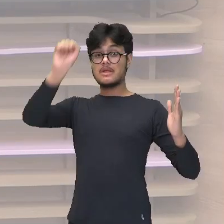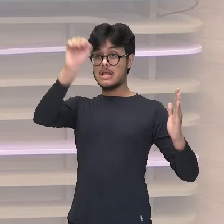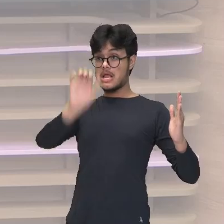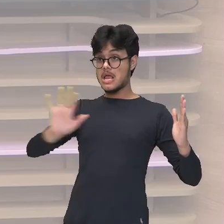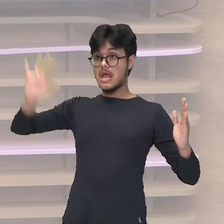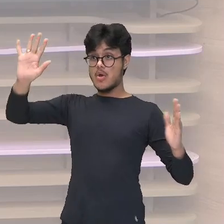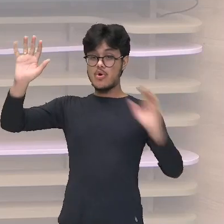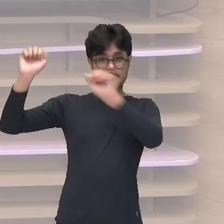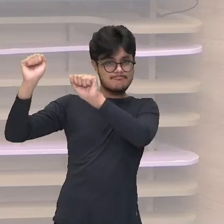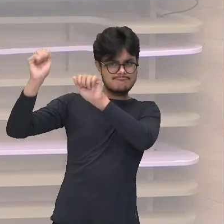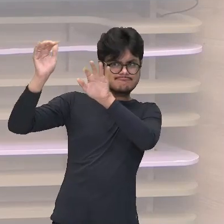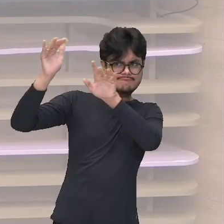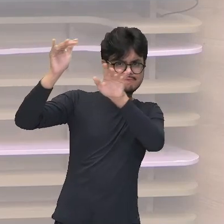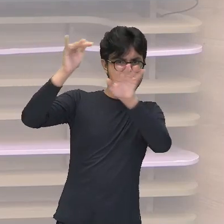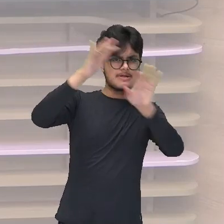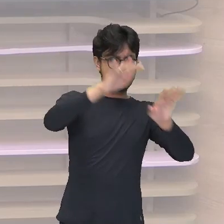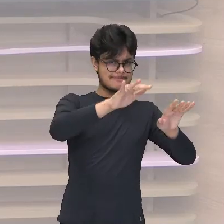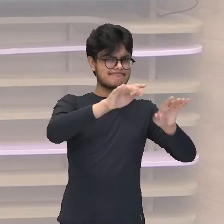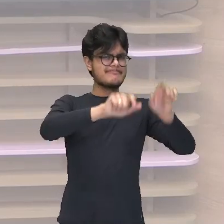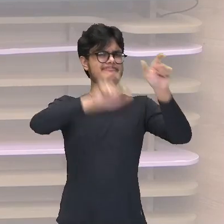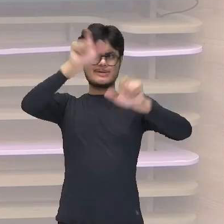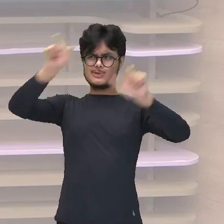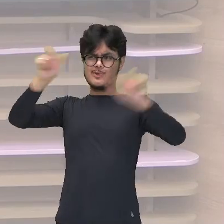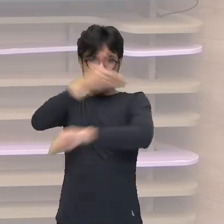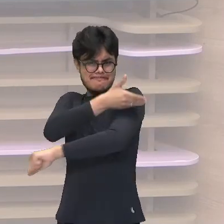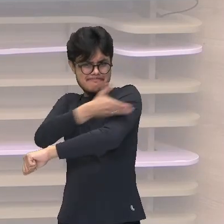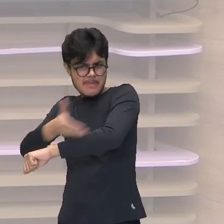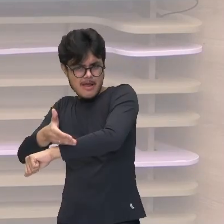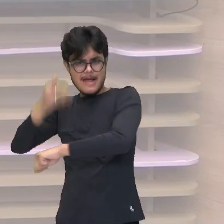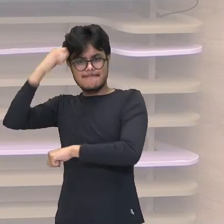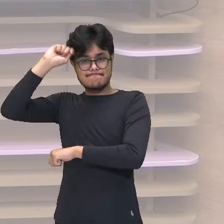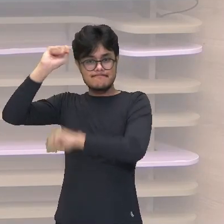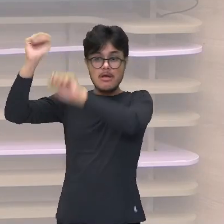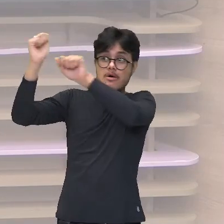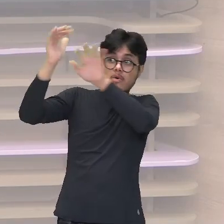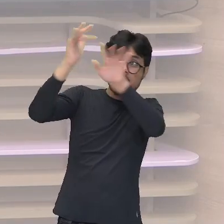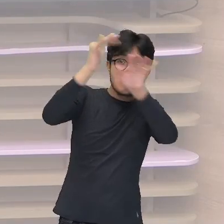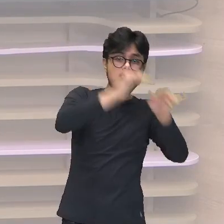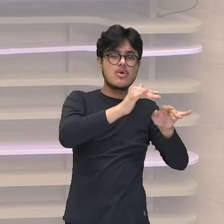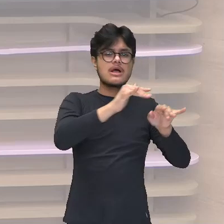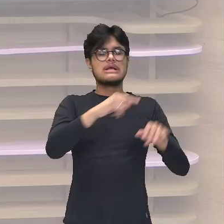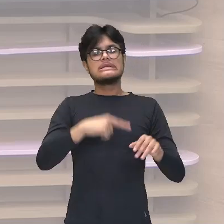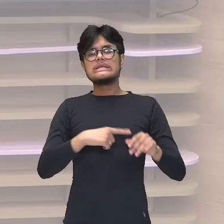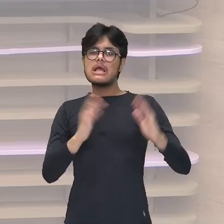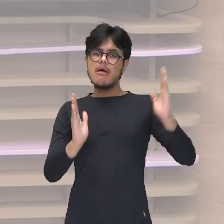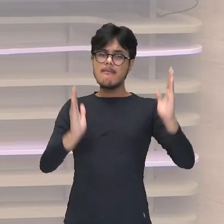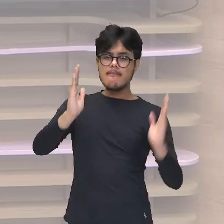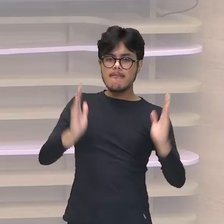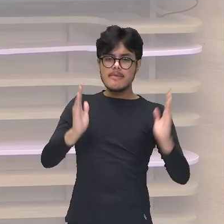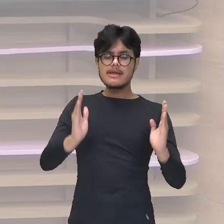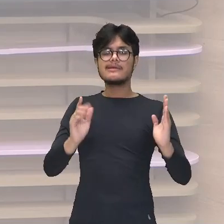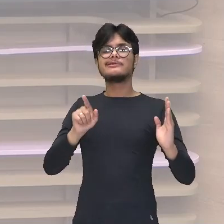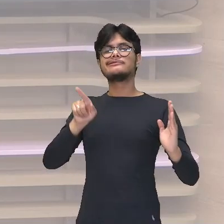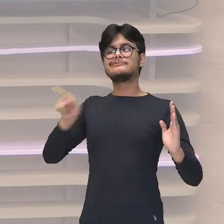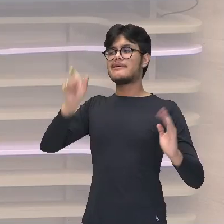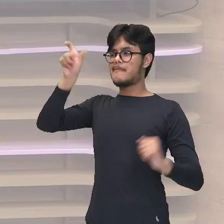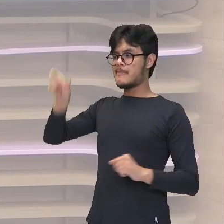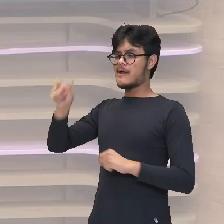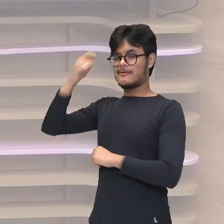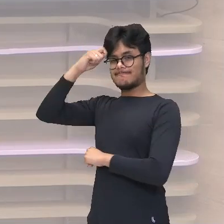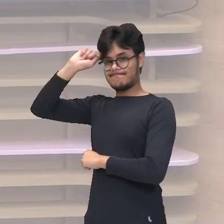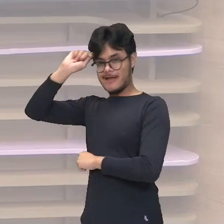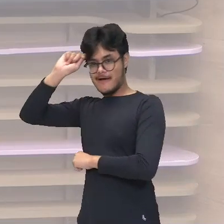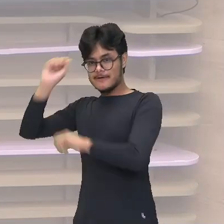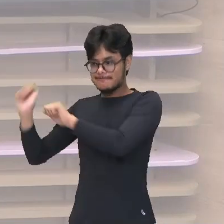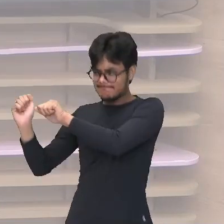regiões do Brasil, e depois a gente tem ali o período onde ocorre esse fluxo migratório da África